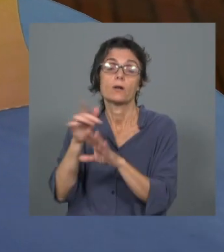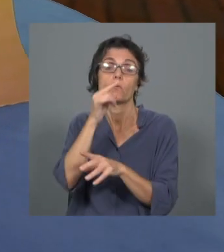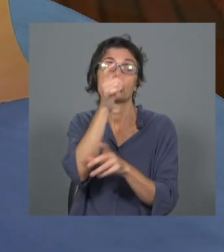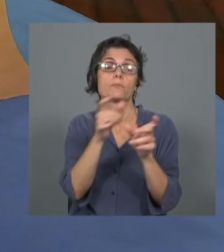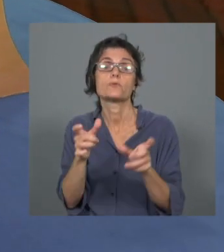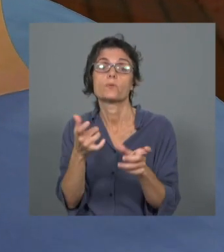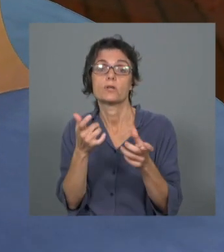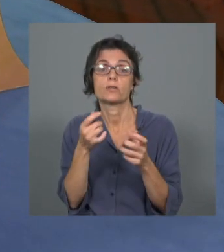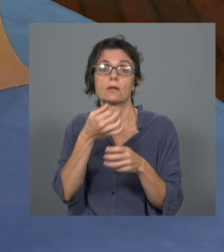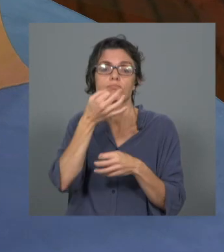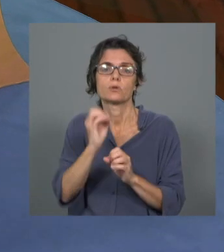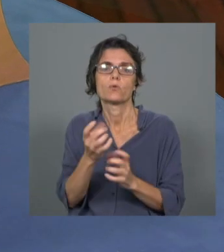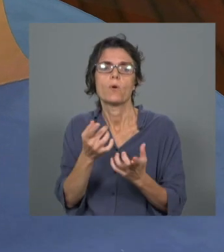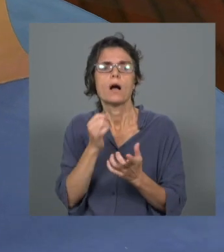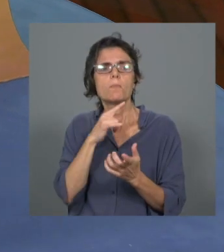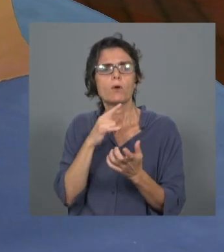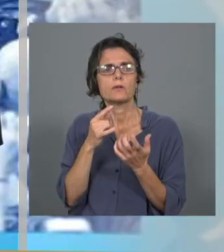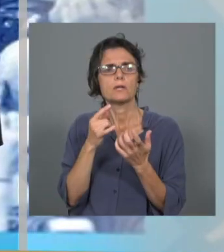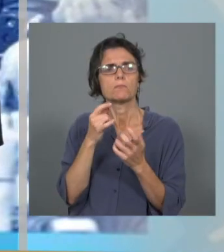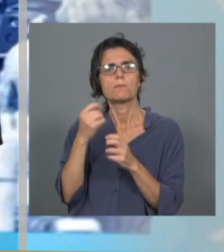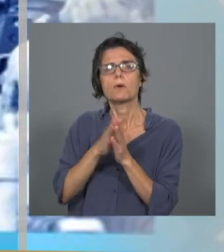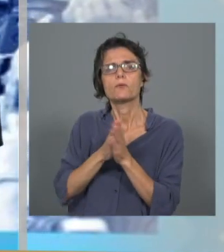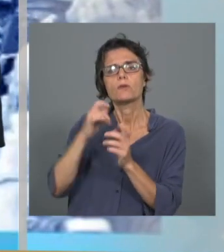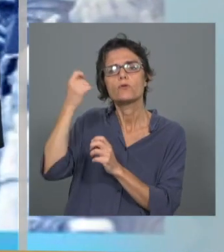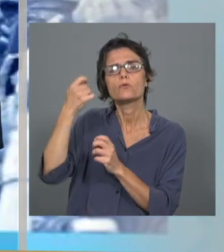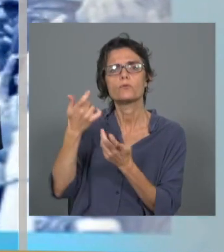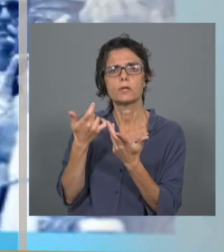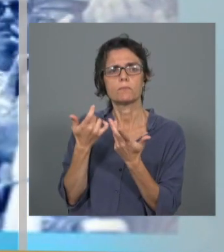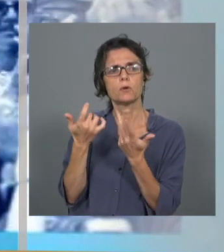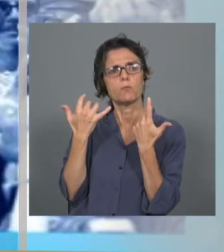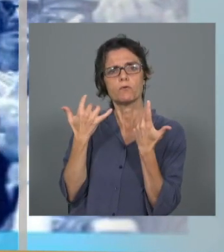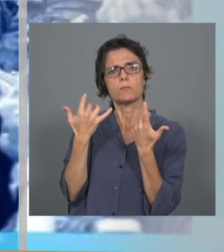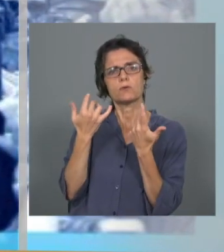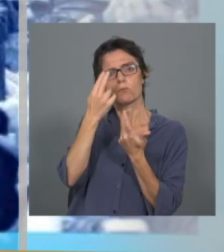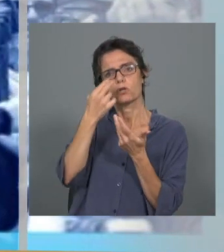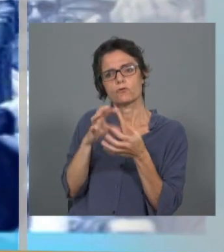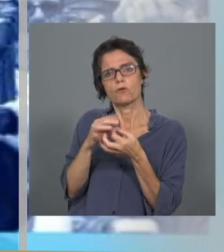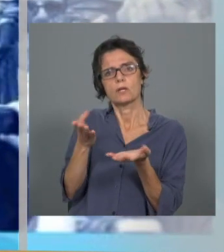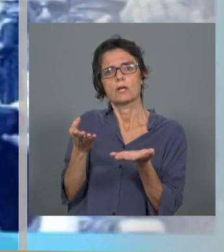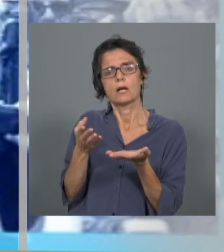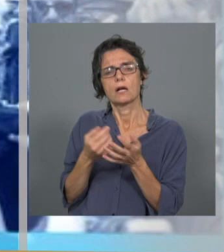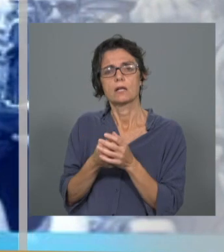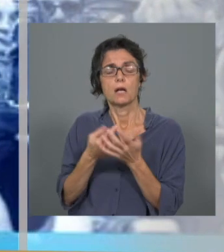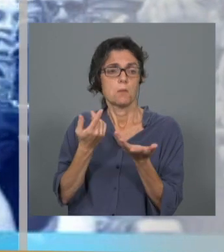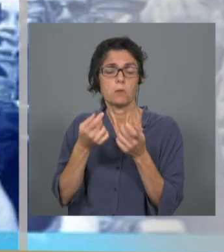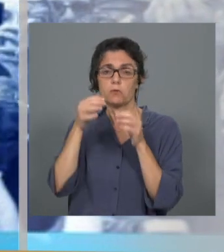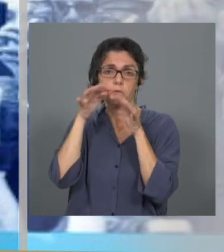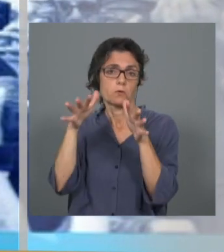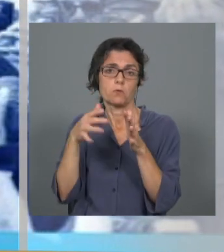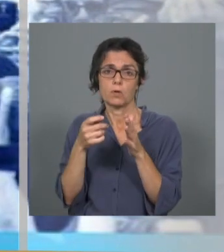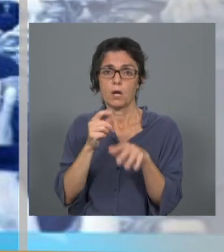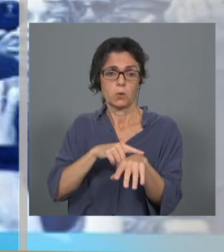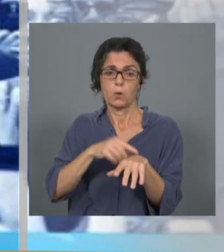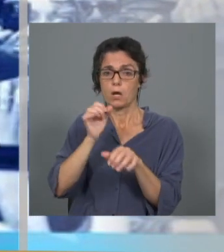com uma informação histórica do filme. O filme está a ser distribuído a nível nacional, no horário normal nas salas de cinema. É sempre